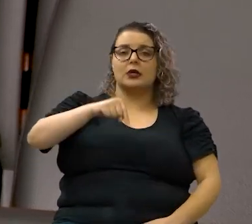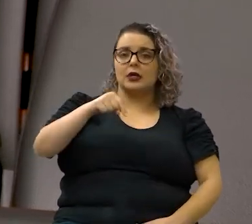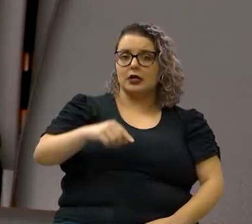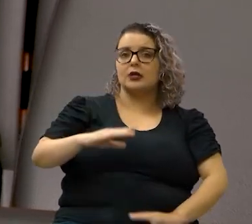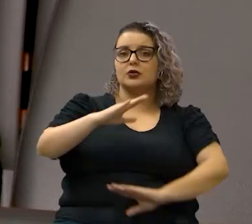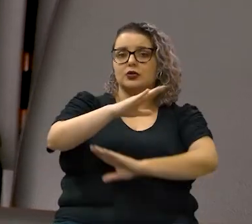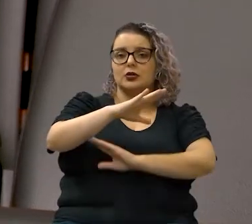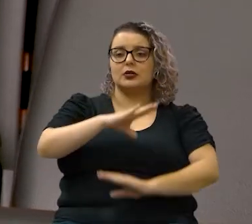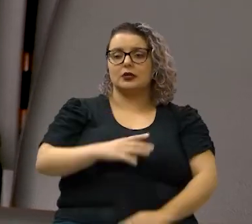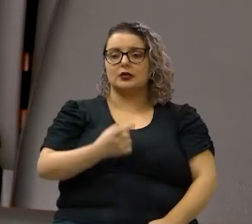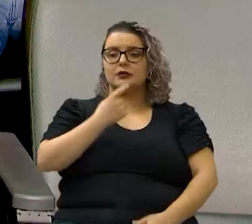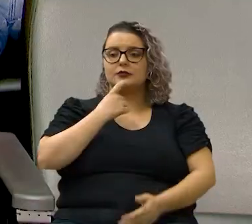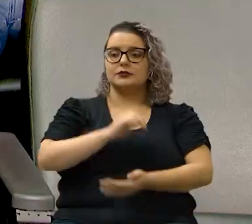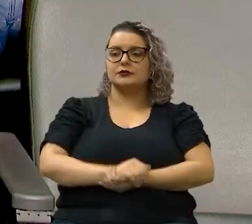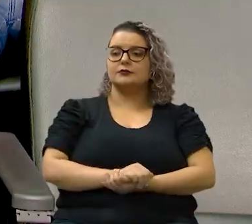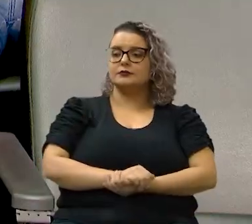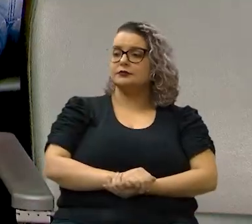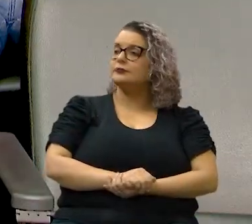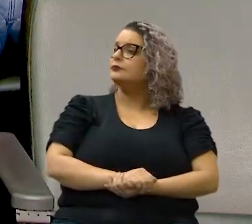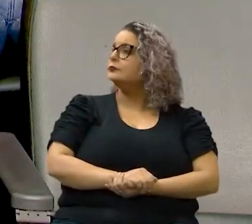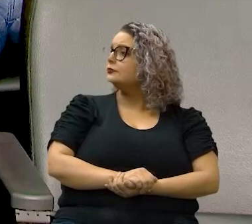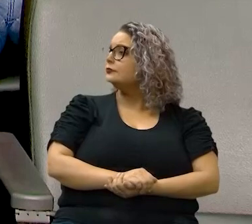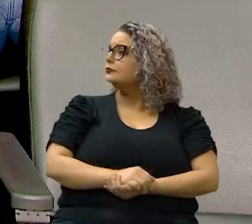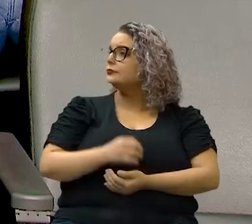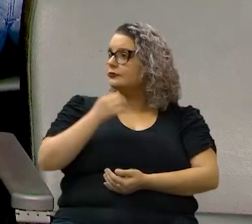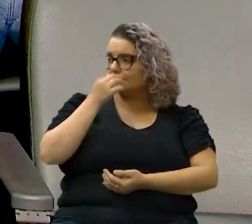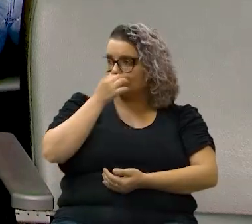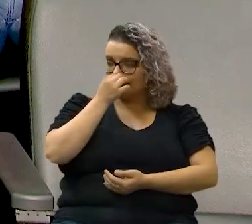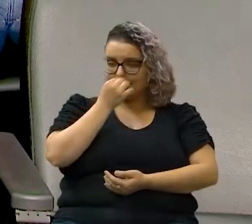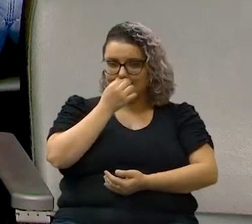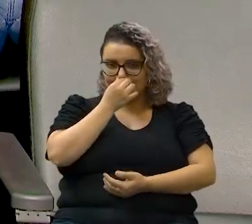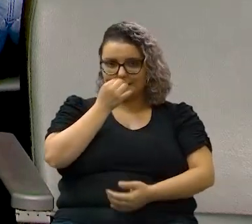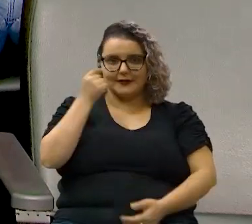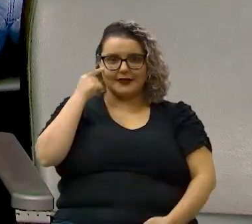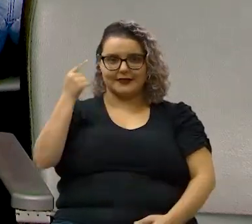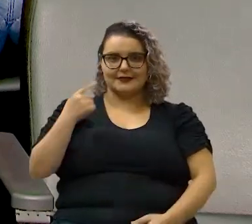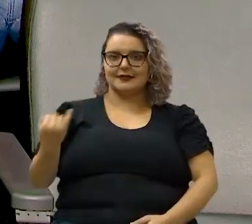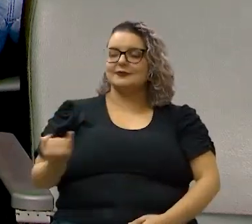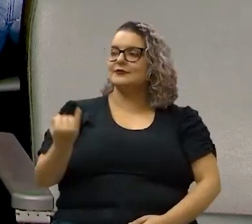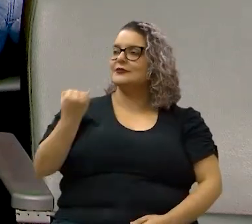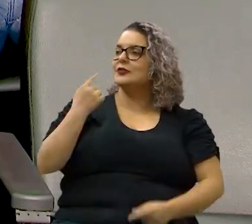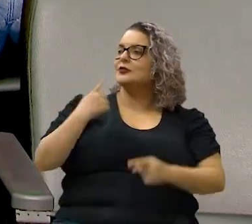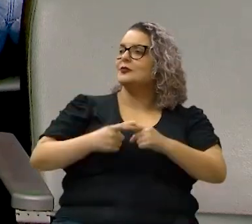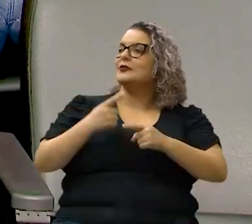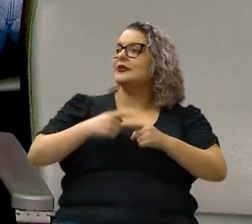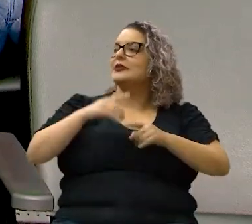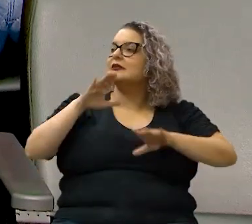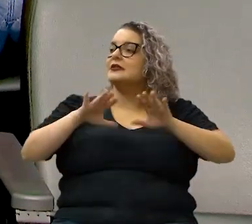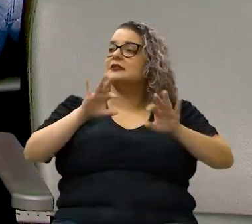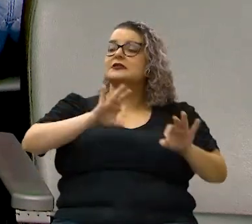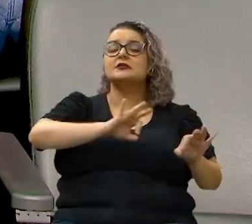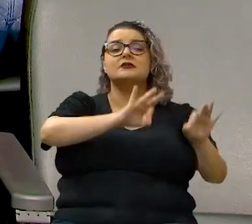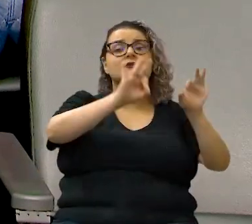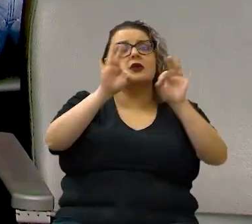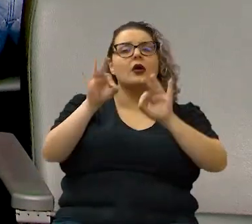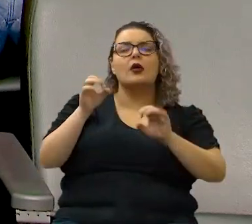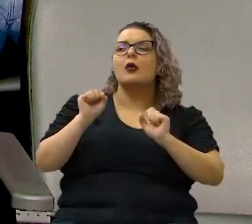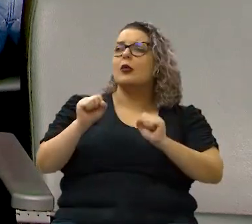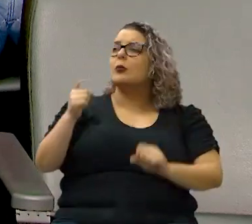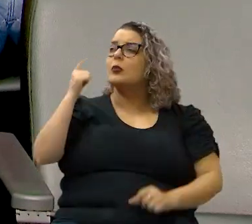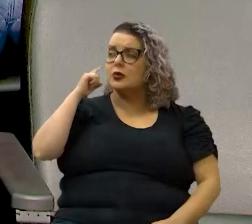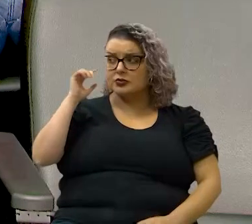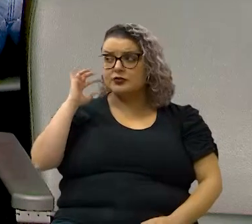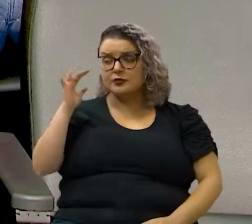aqui na Câmara de Campinas. E essa ideia que você passou agora ela é muito importante, porque muitas vezes quem está nos acompanhando